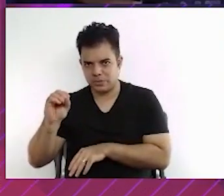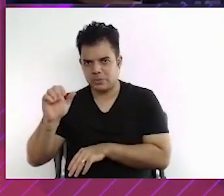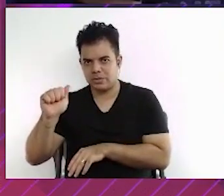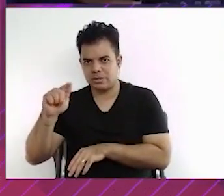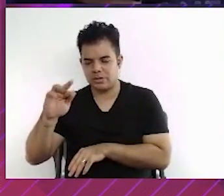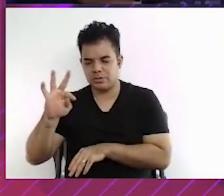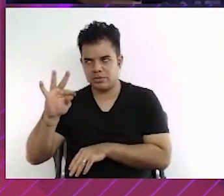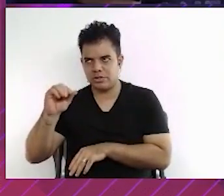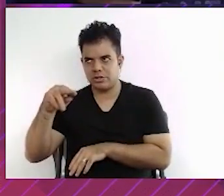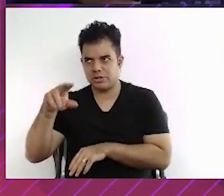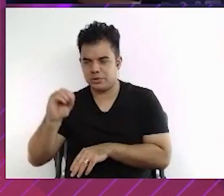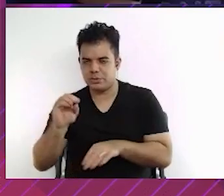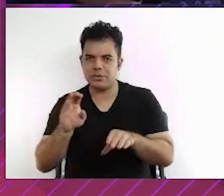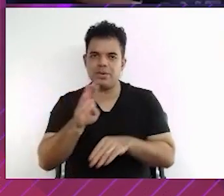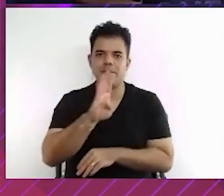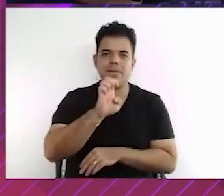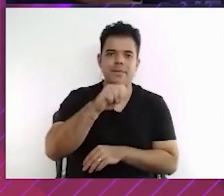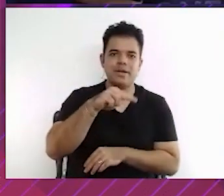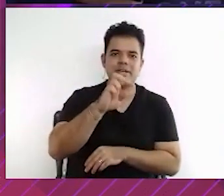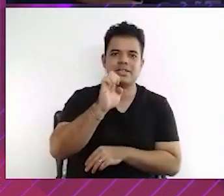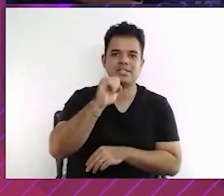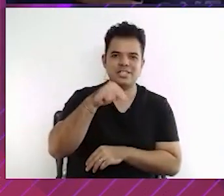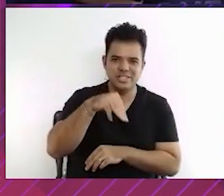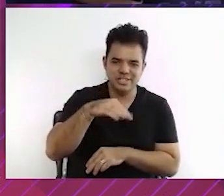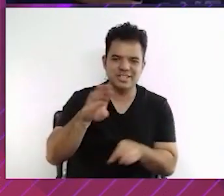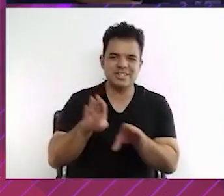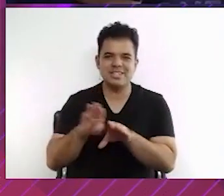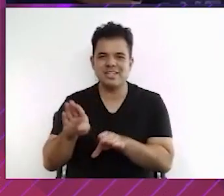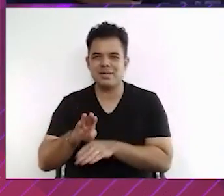o de Betim. E